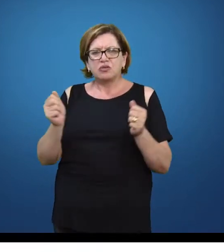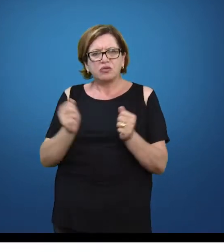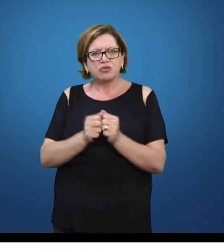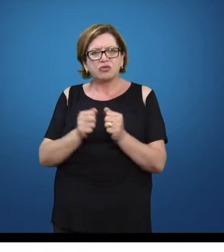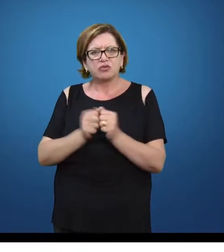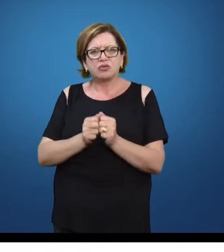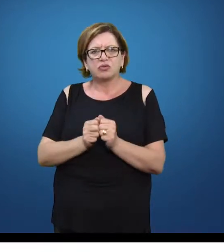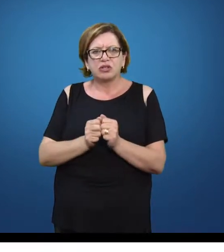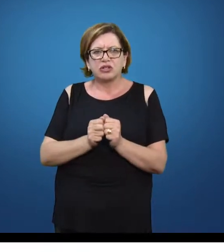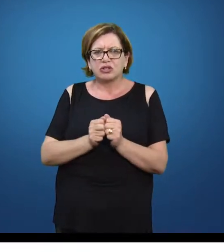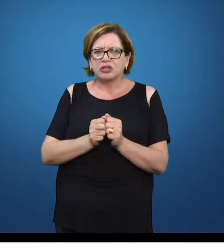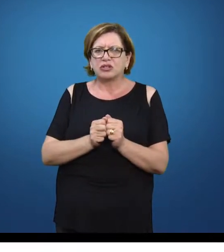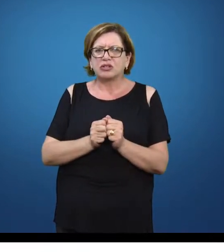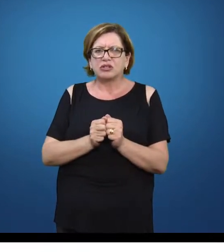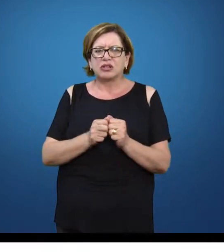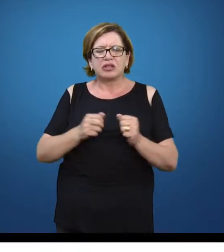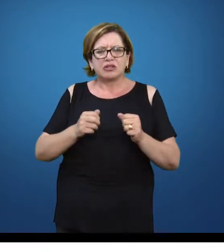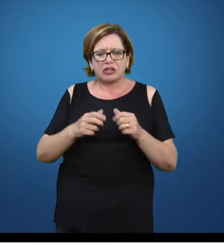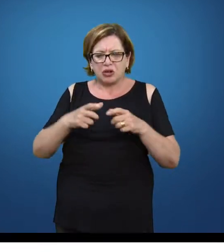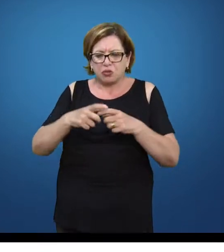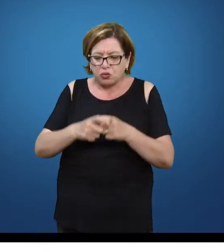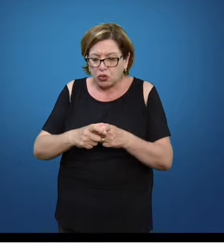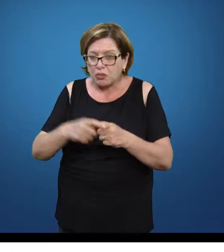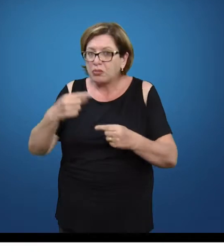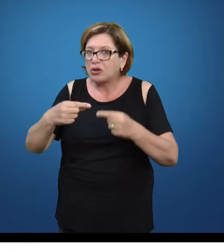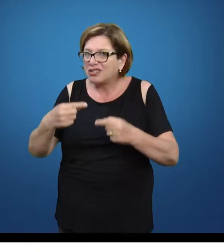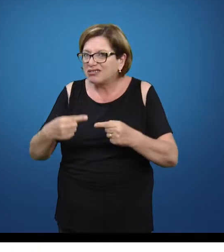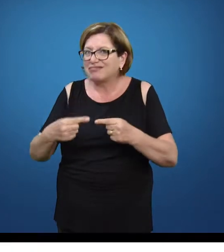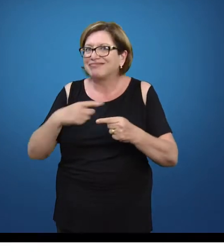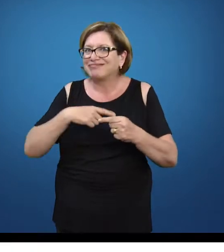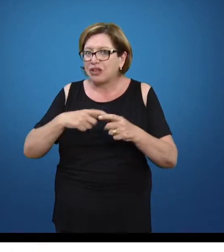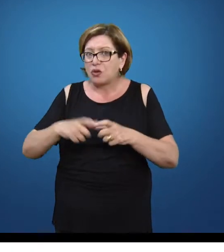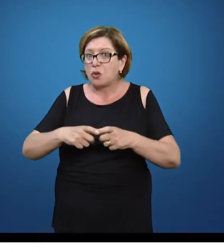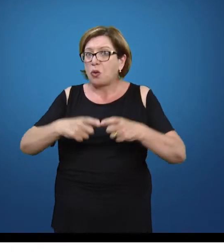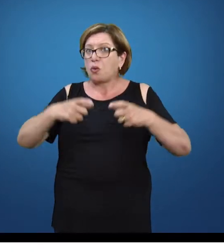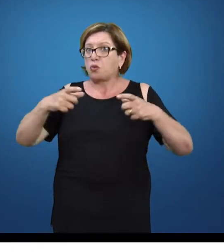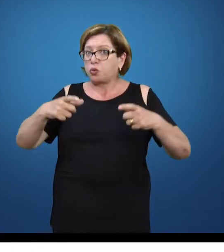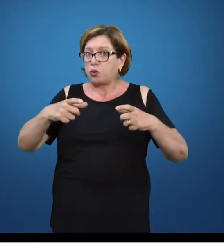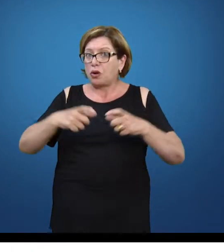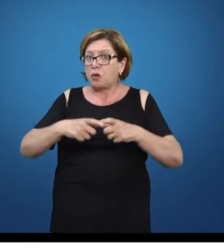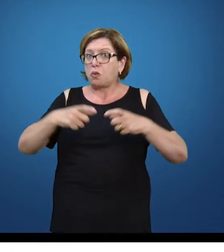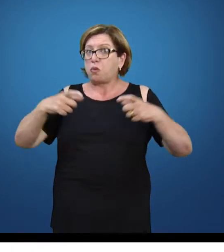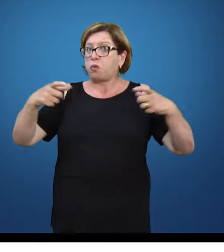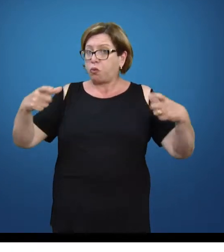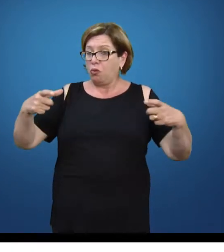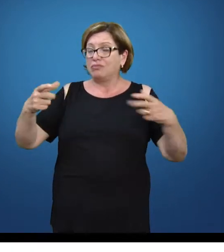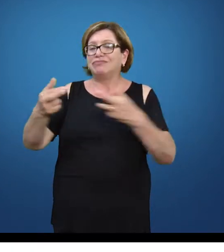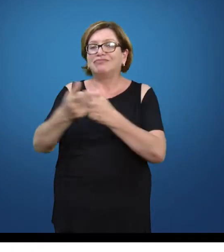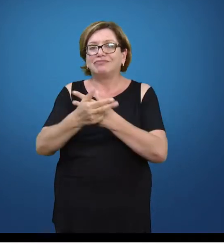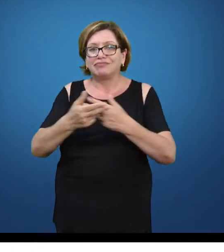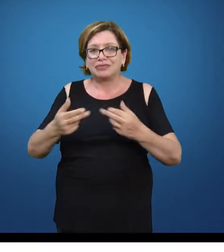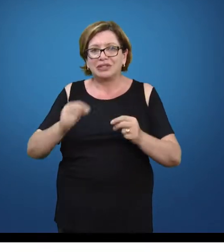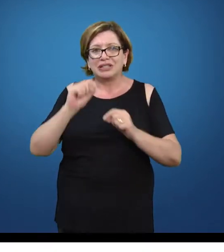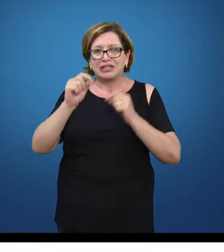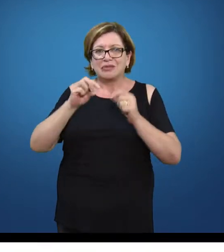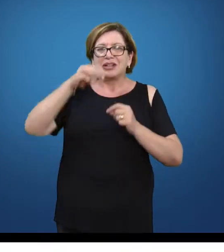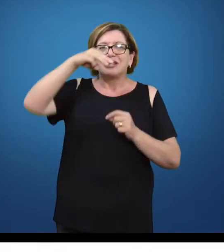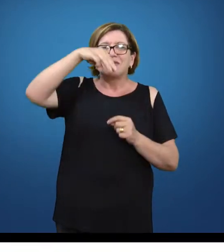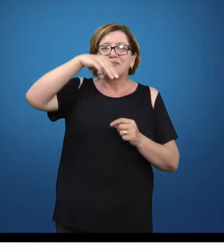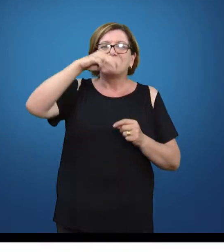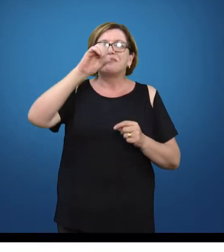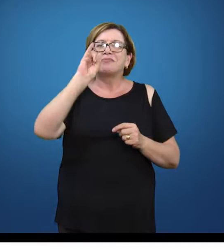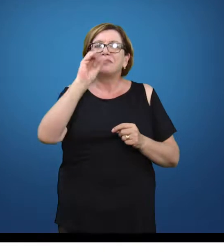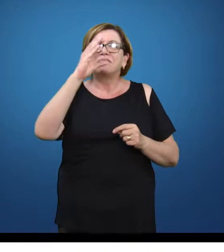em nível mega, macro, micro e meso. E a gente vai saber o que é isso,